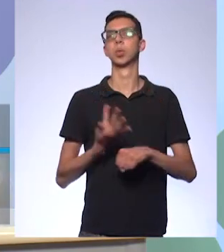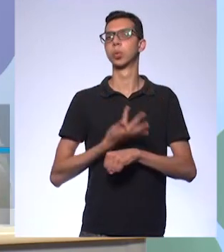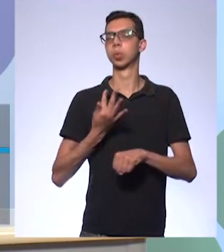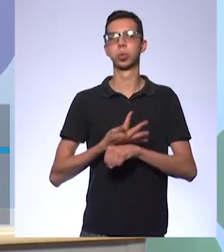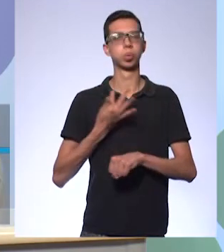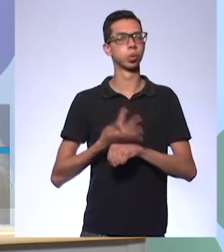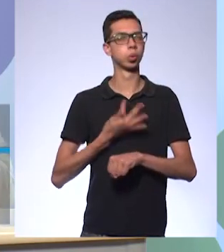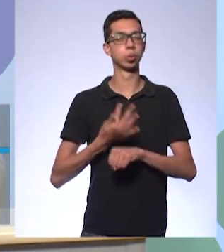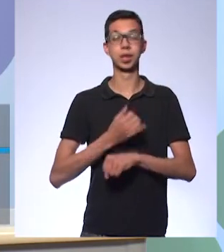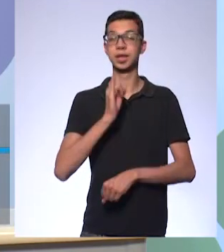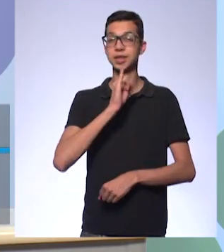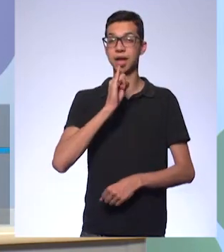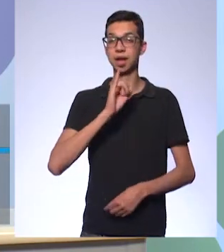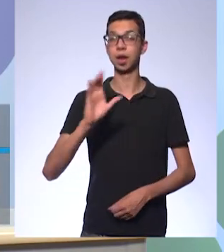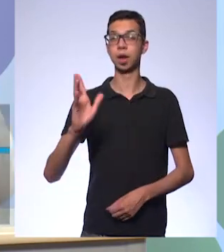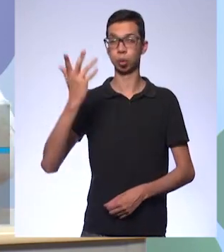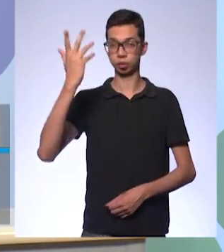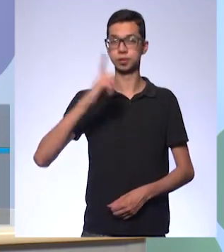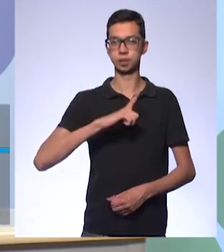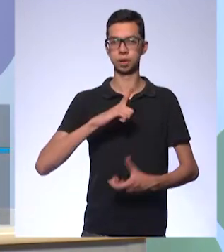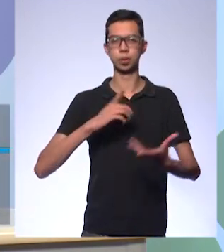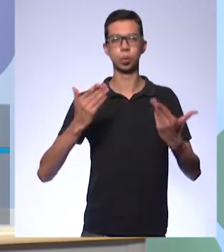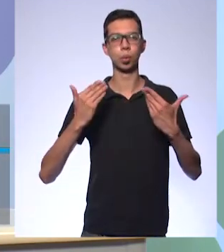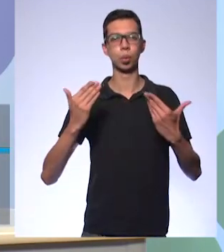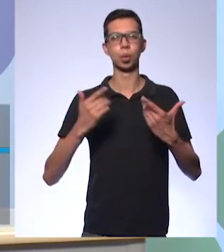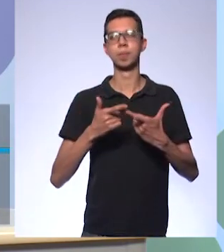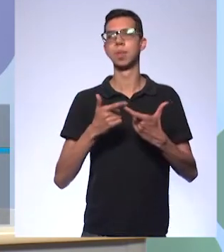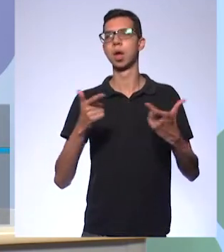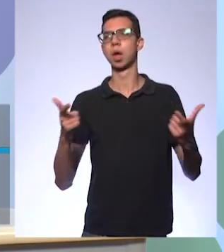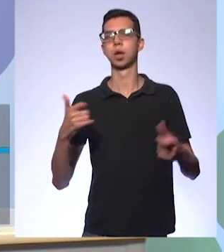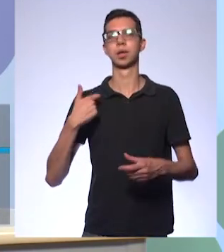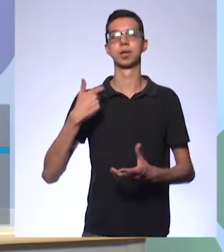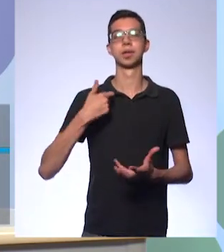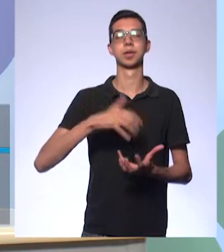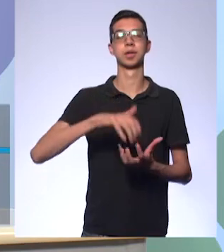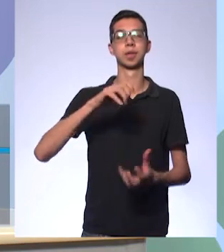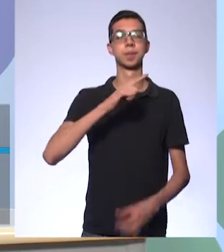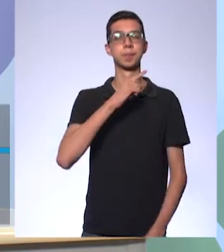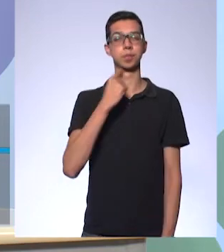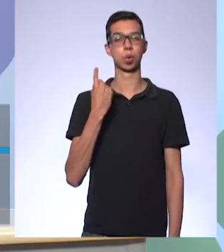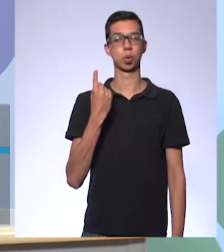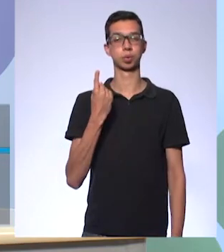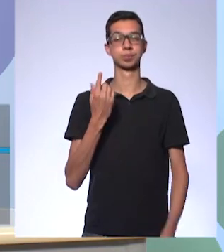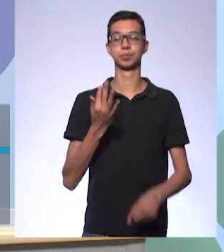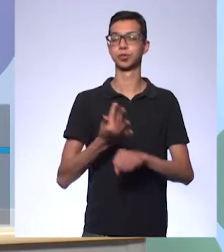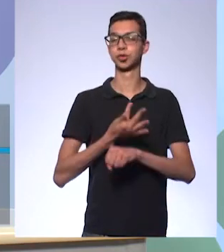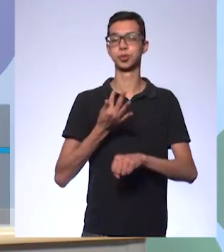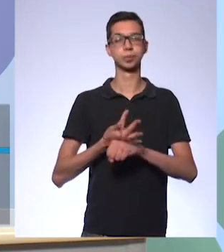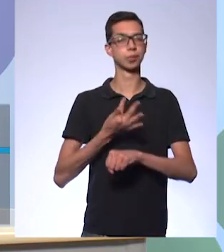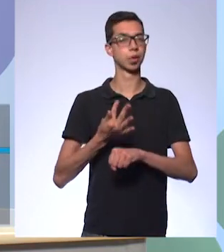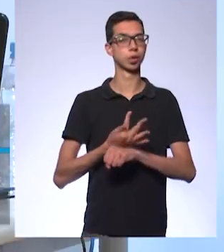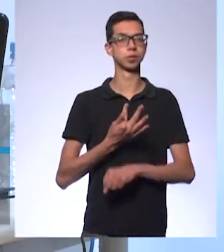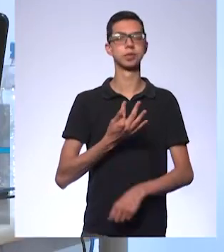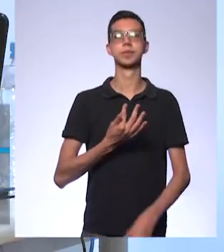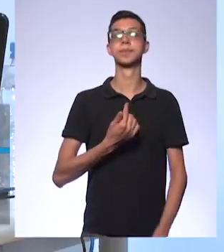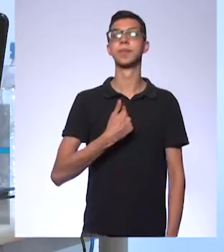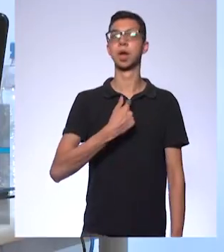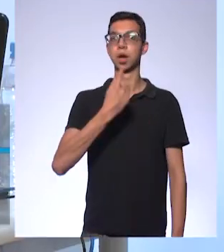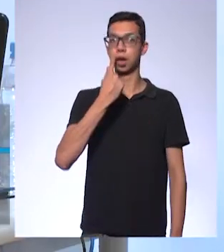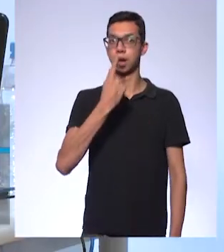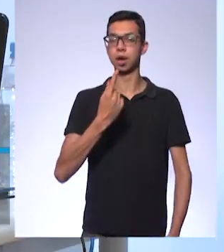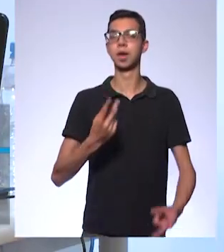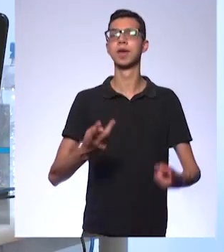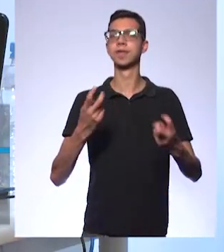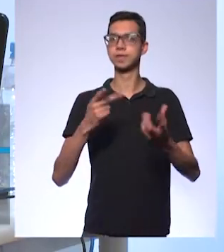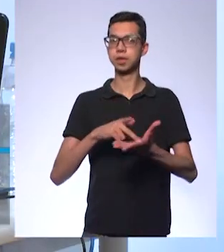Itália, recentemente, teve uma onda de calor em que muitos idosos faleceram. Então, a gente não suporta. Eu vi essa notícia. É. Gente,